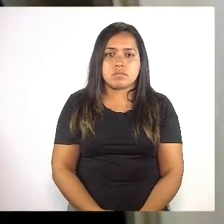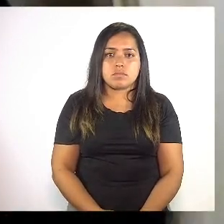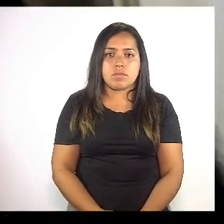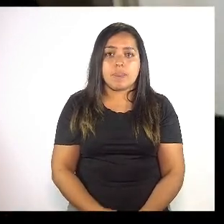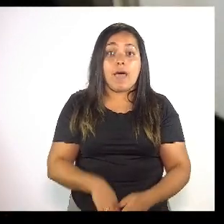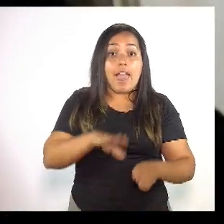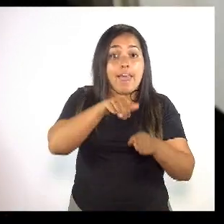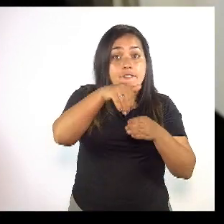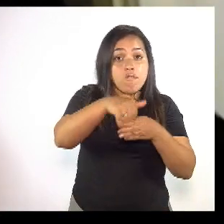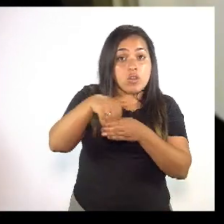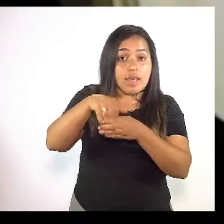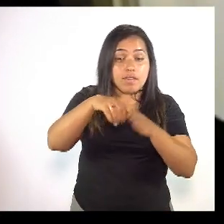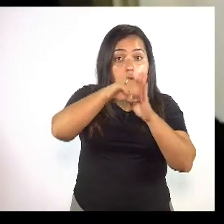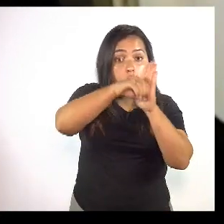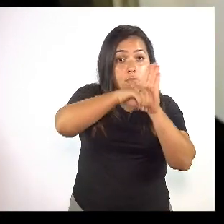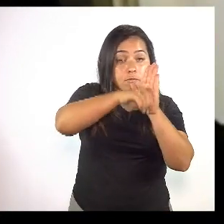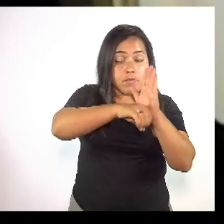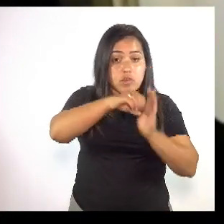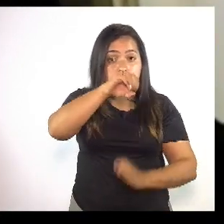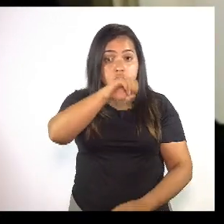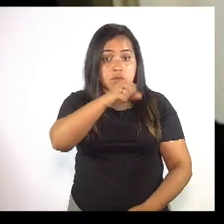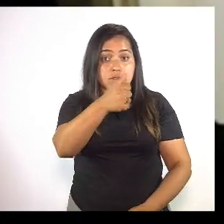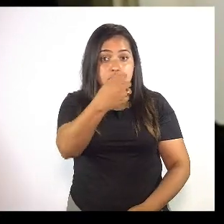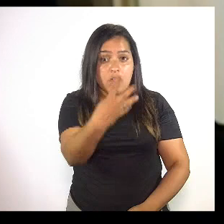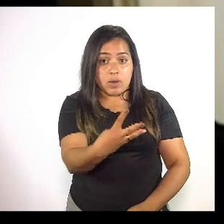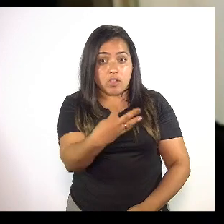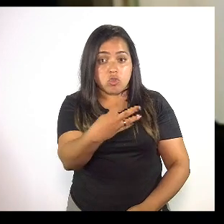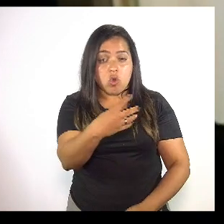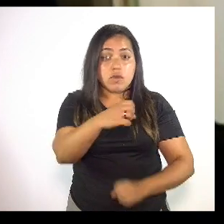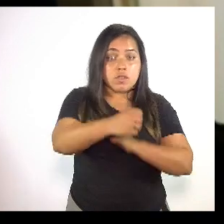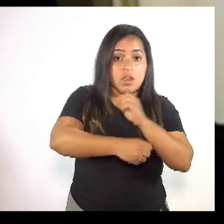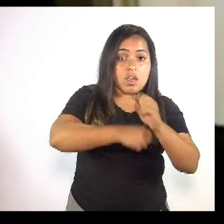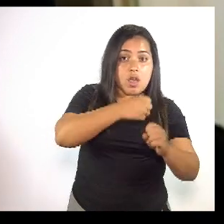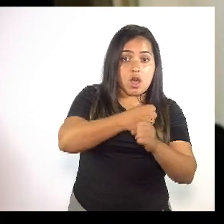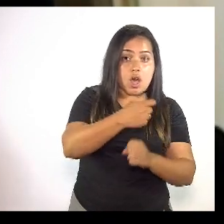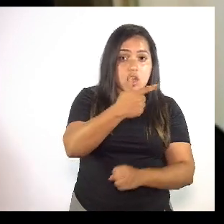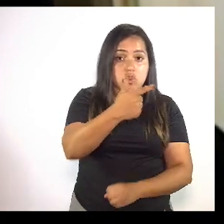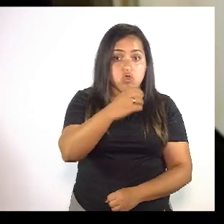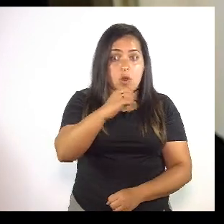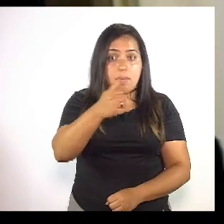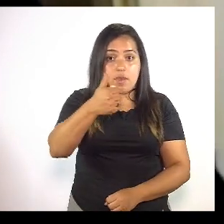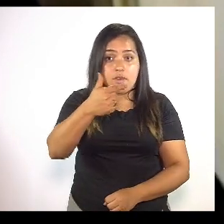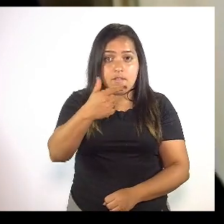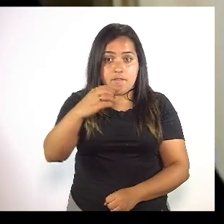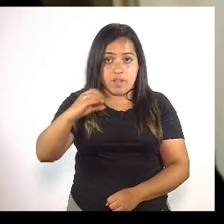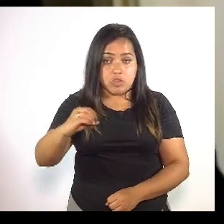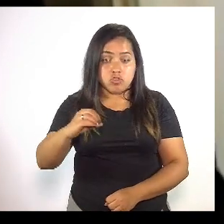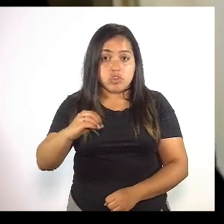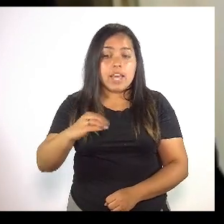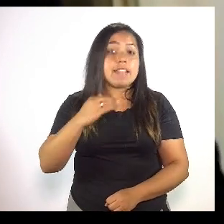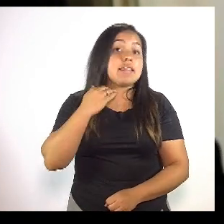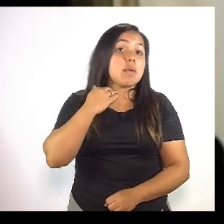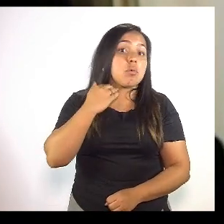Em votação, então, o ofício 014-2020, Tribunal de Contas do Estado do Rio de Janeiro.